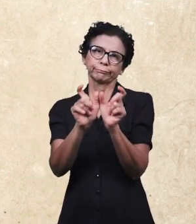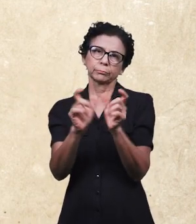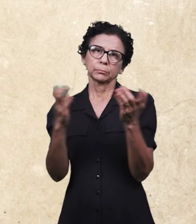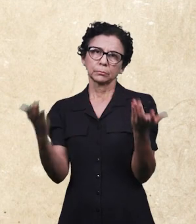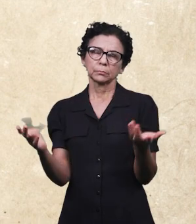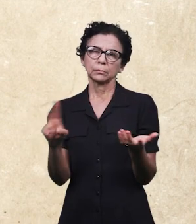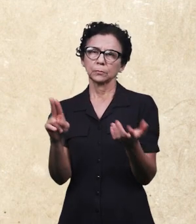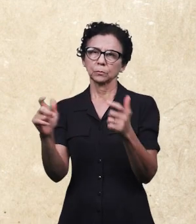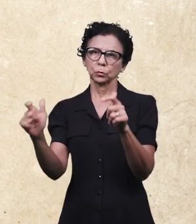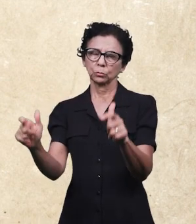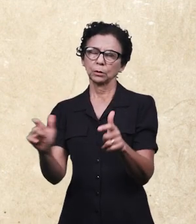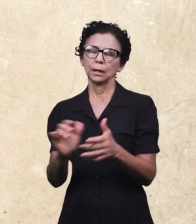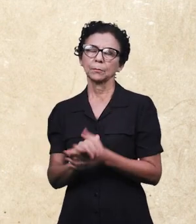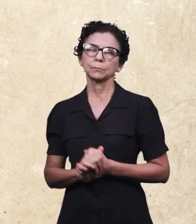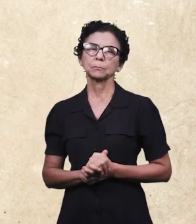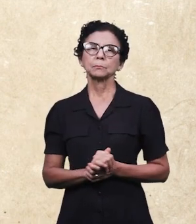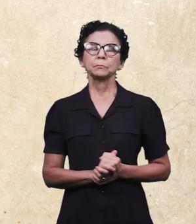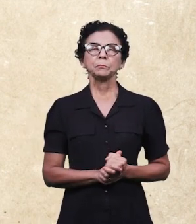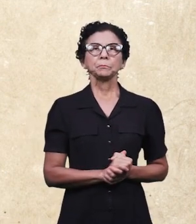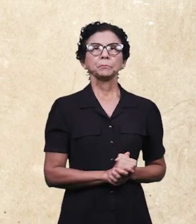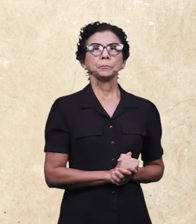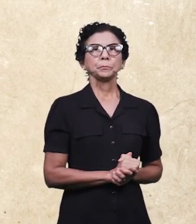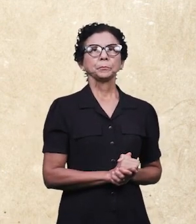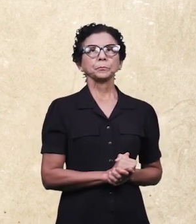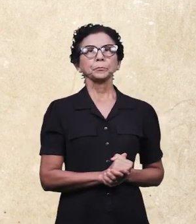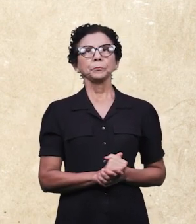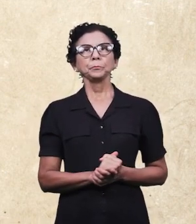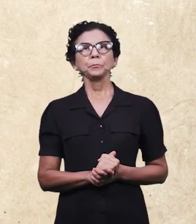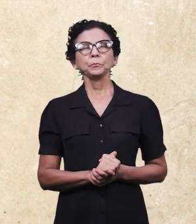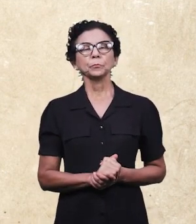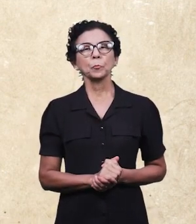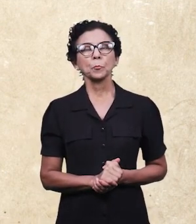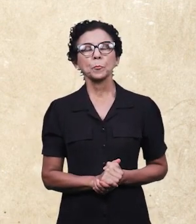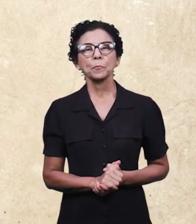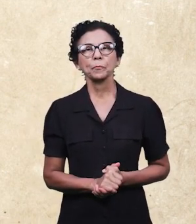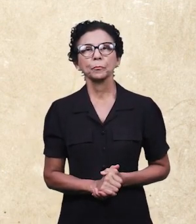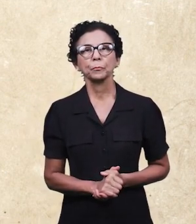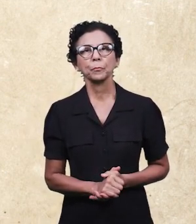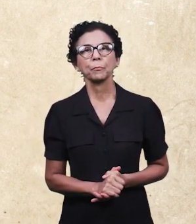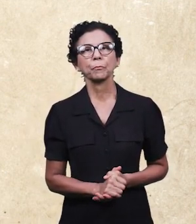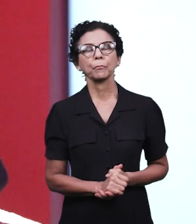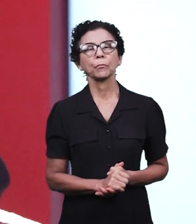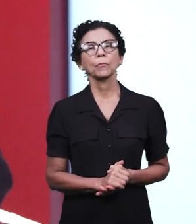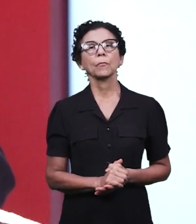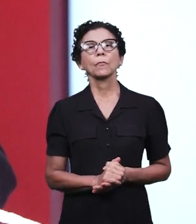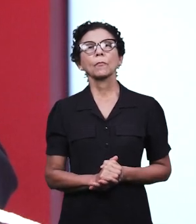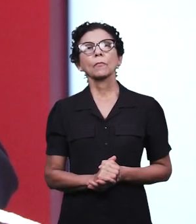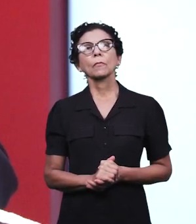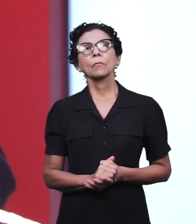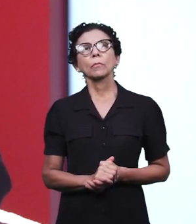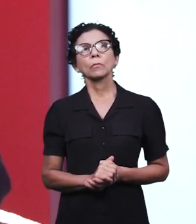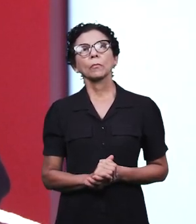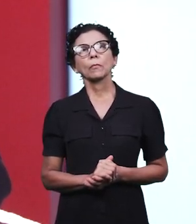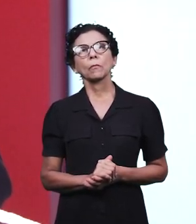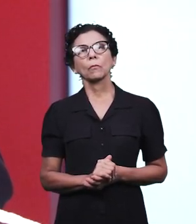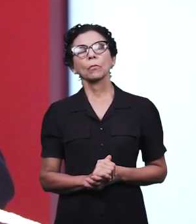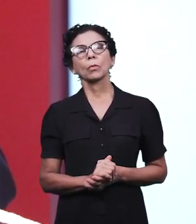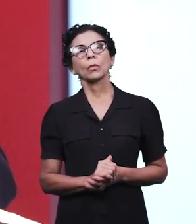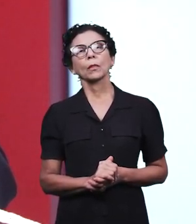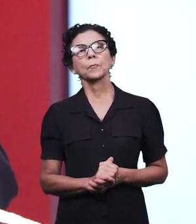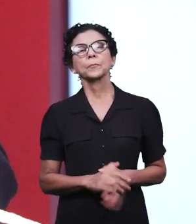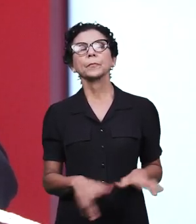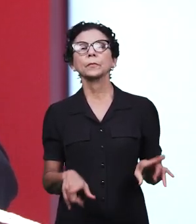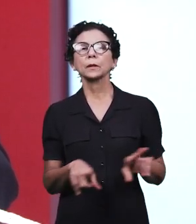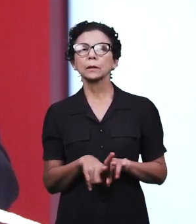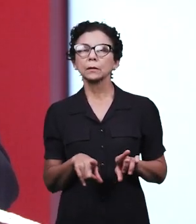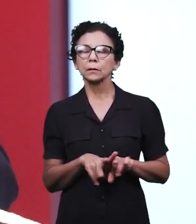coisas administrativas, aí, inclusive a residência do procurador. Muito bem, então essas coisas